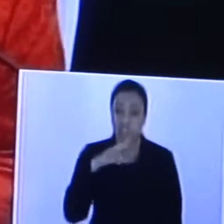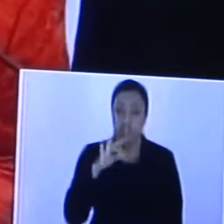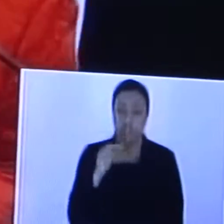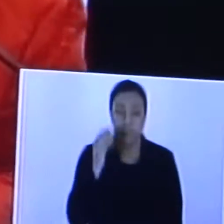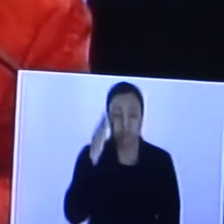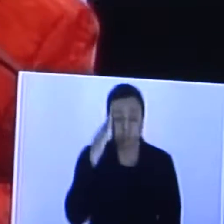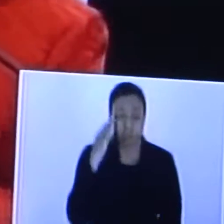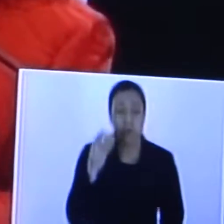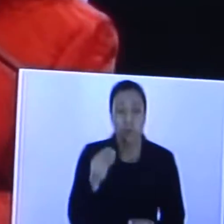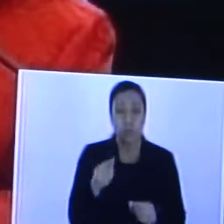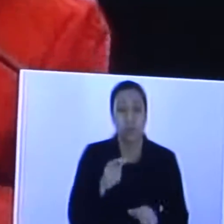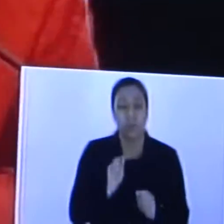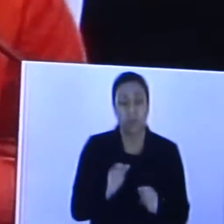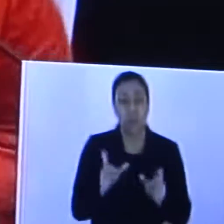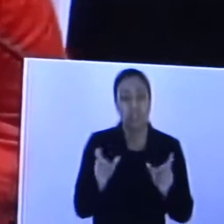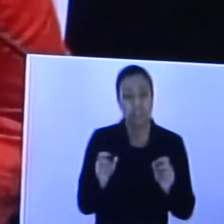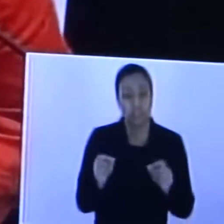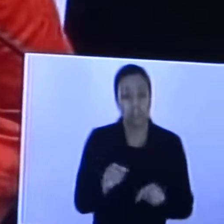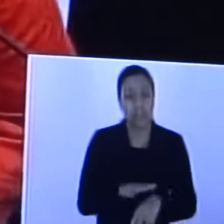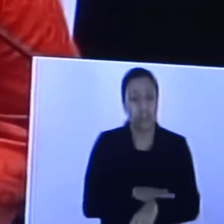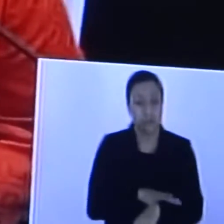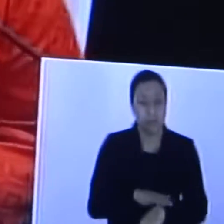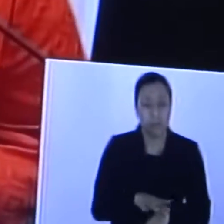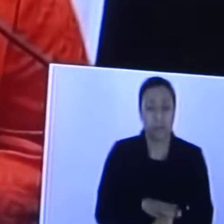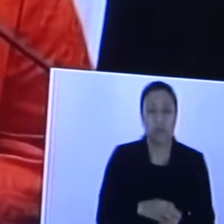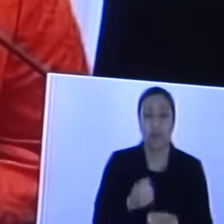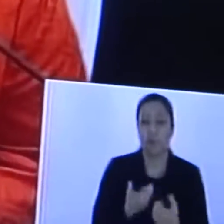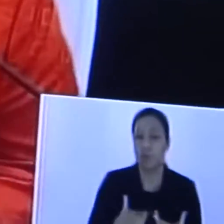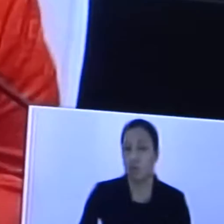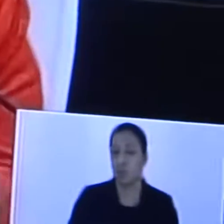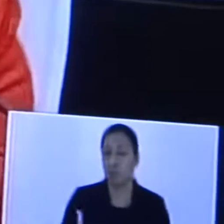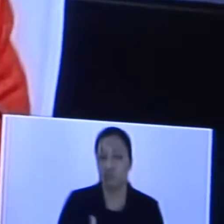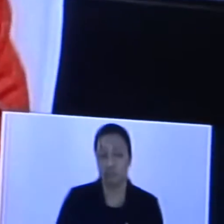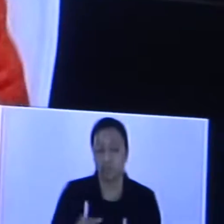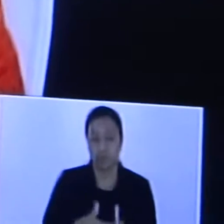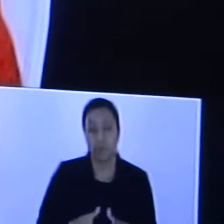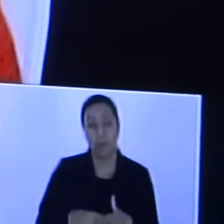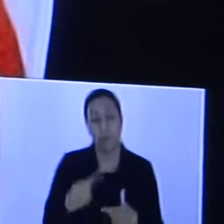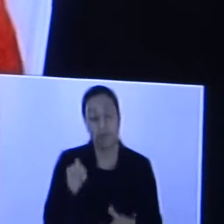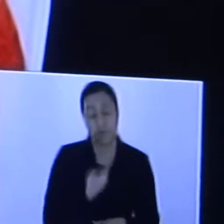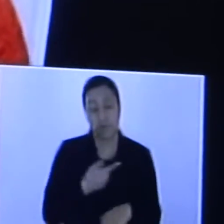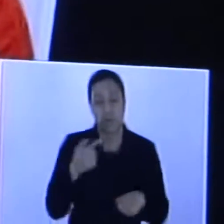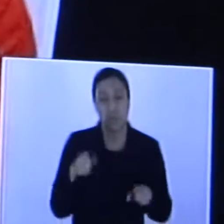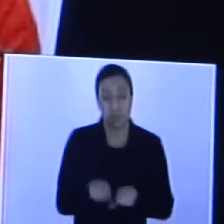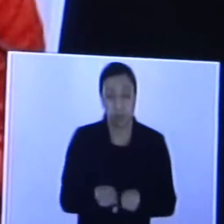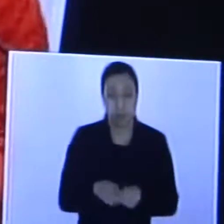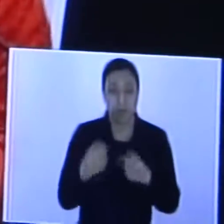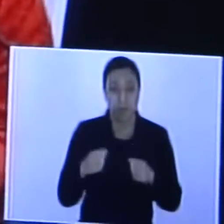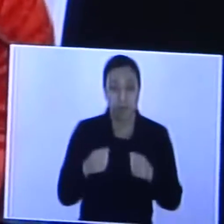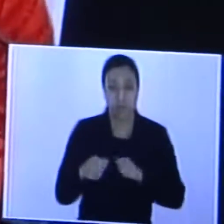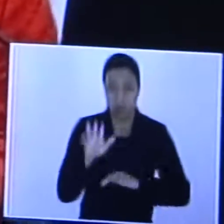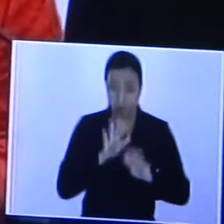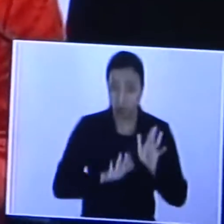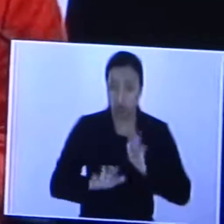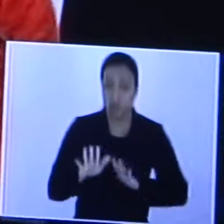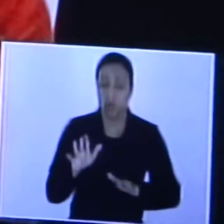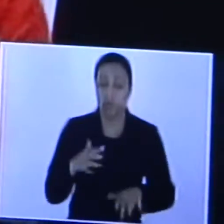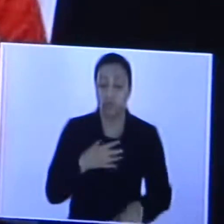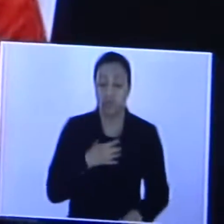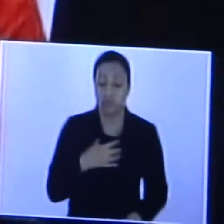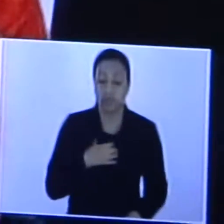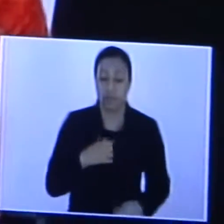muitas tintas podem dar câncer de pele, uma série de outros problemas, mas nós também temos que nos ater à questão